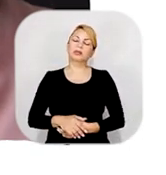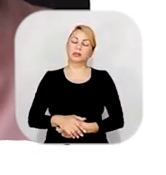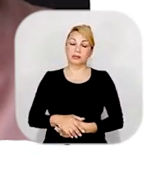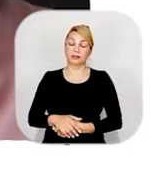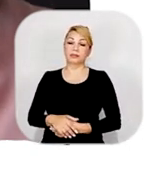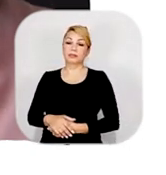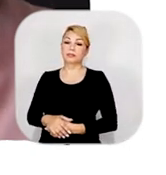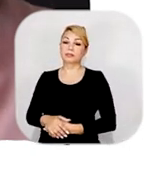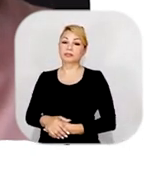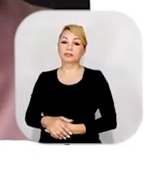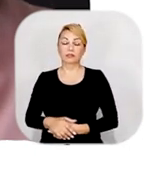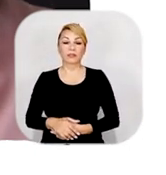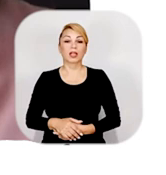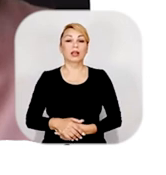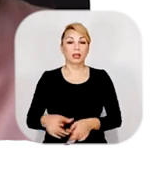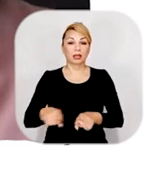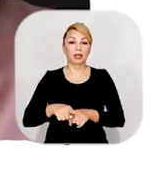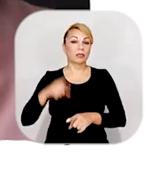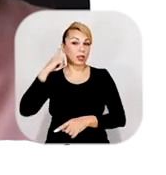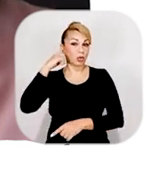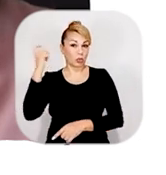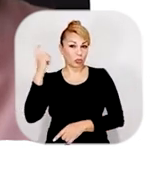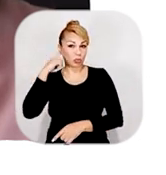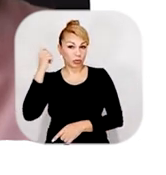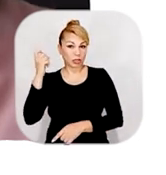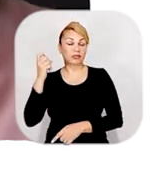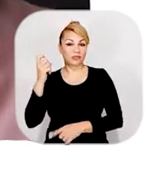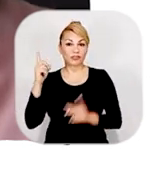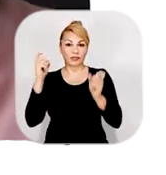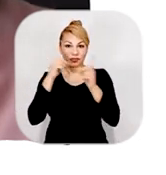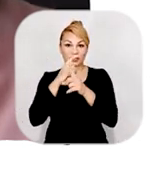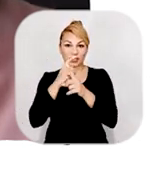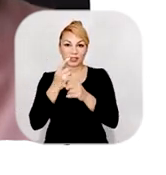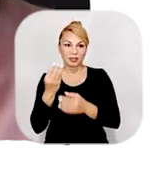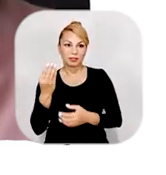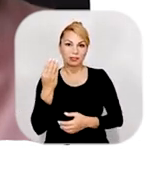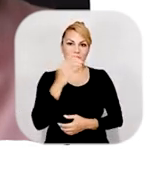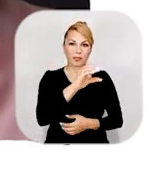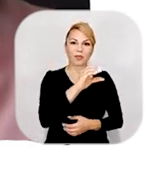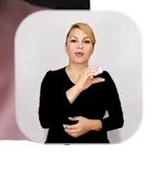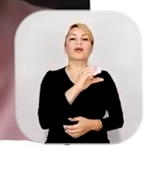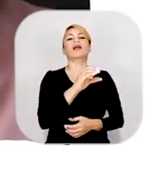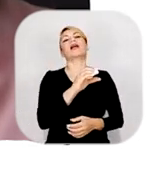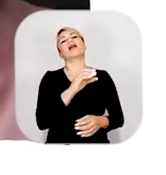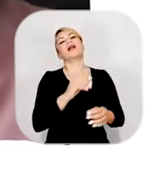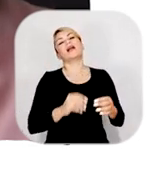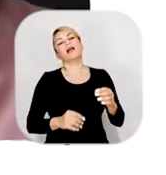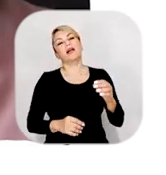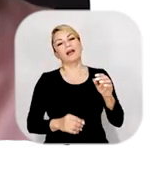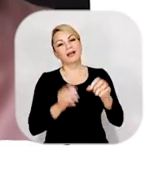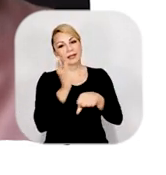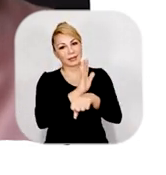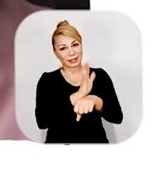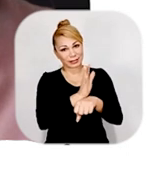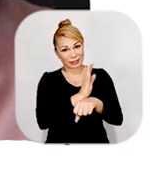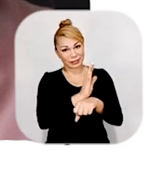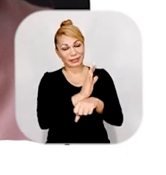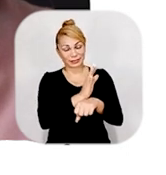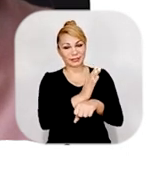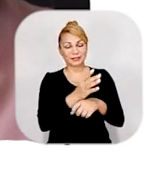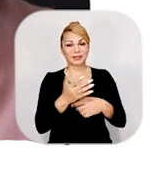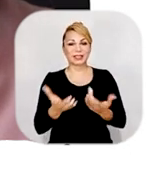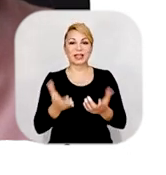muito difícil de sonorizar um pouco as cenas e as músicas,